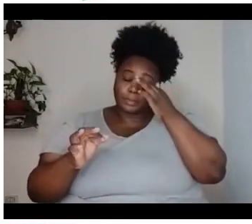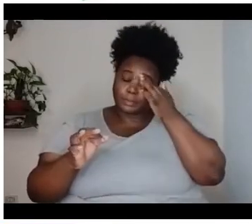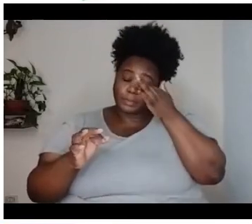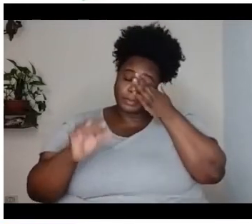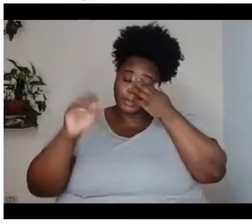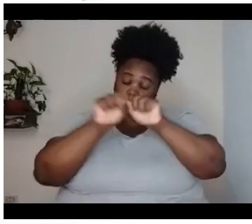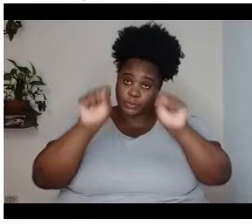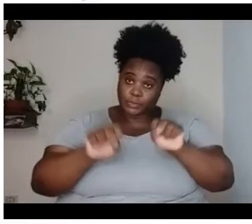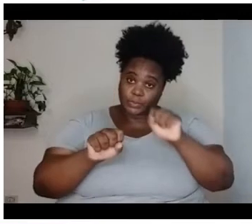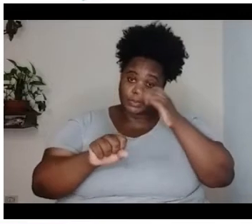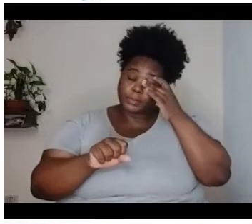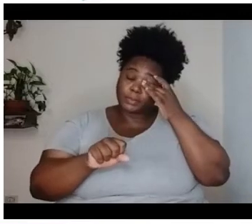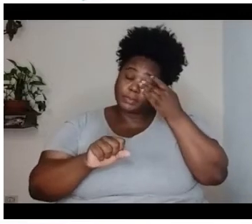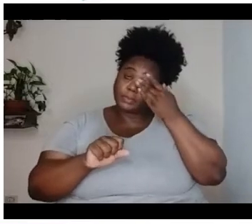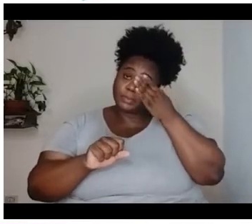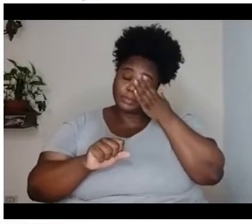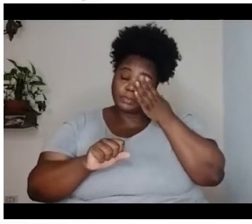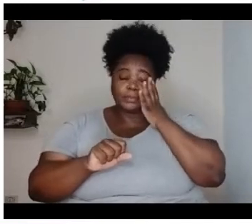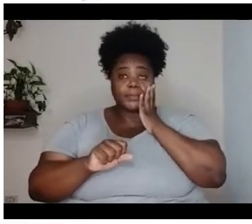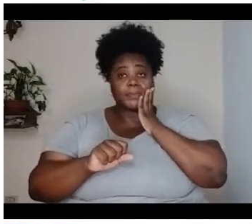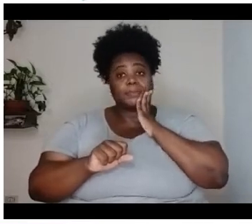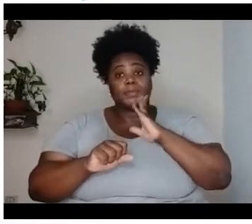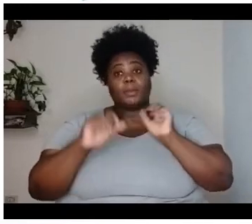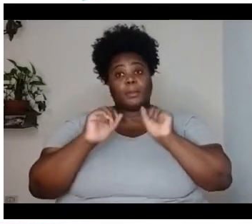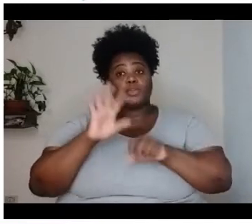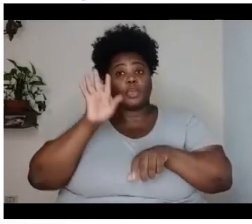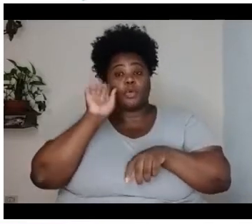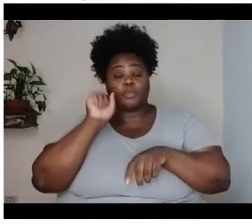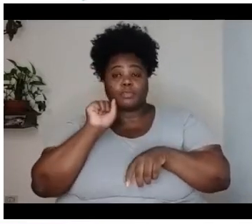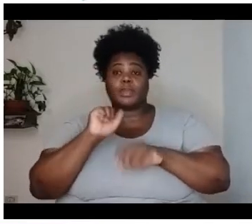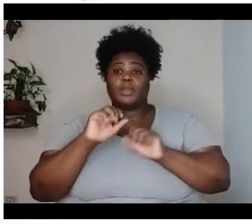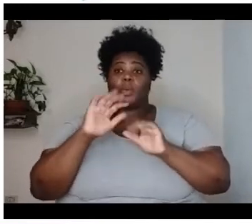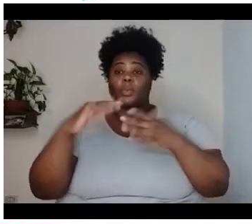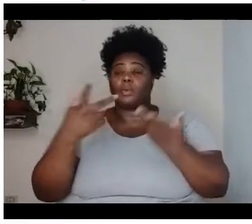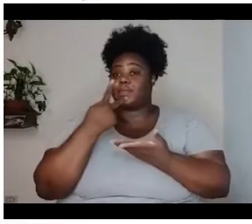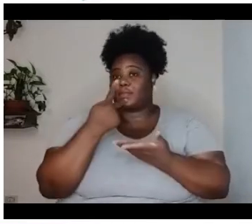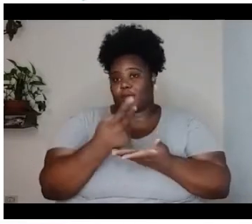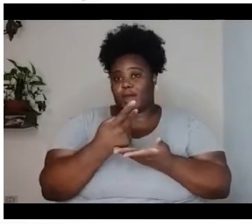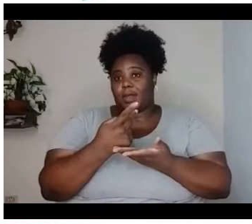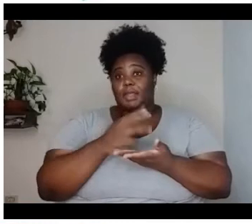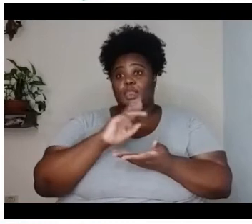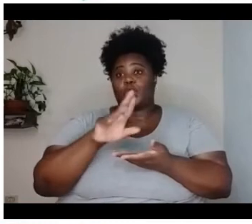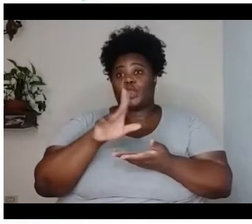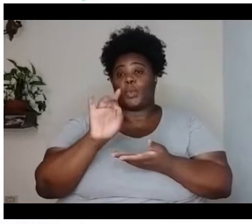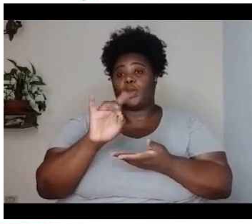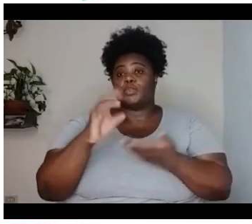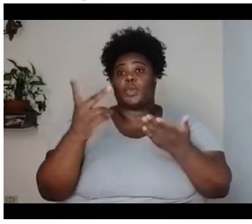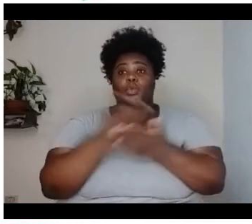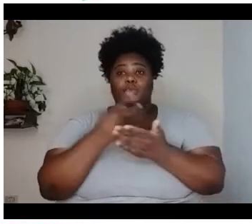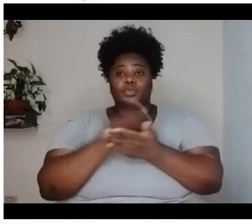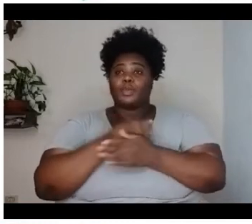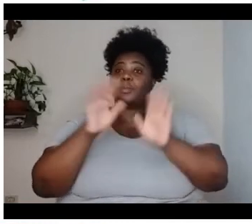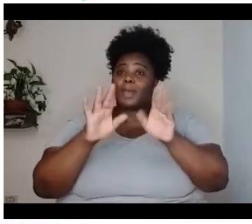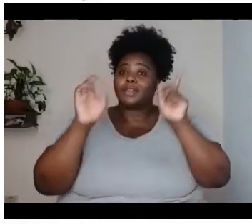estrutural, né? Poder te ouvir quando eu te escuto falar não só dos erros, mas das dificuldades,